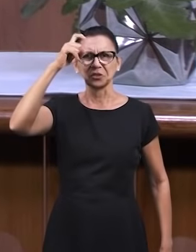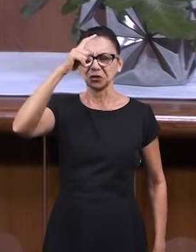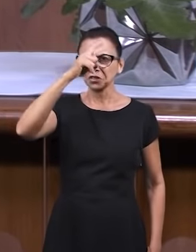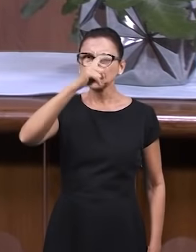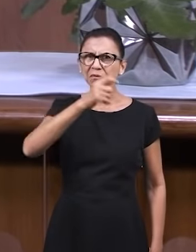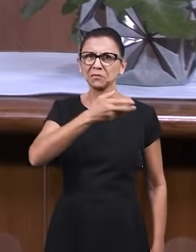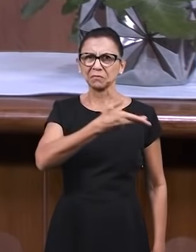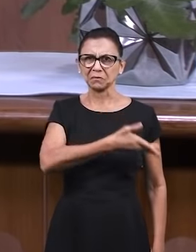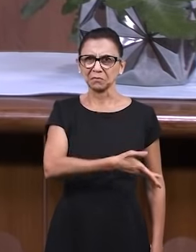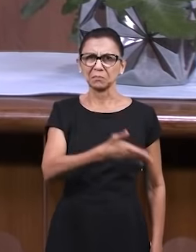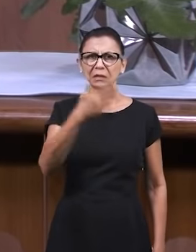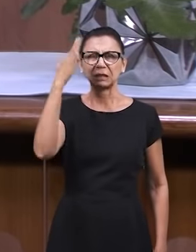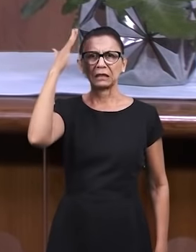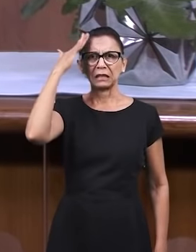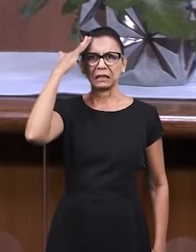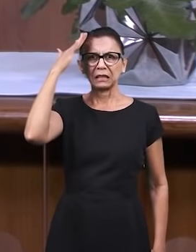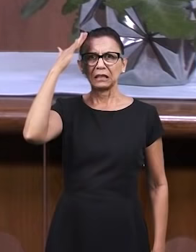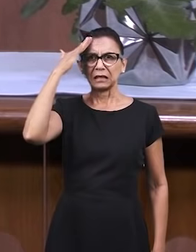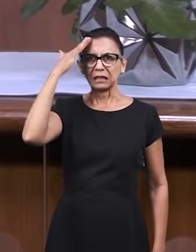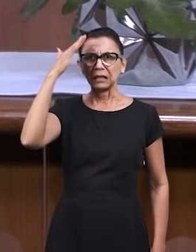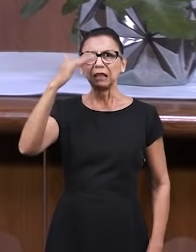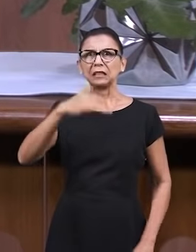aquele povo entender isso.